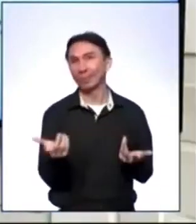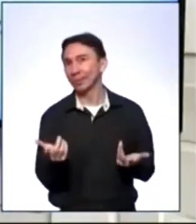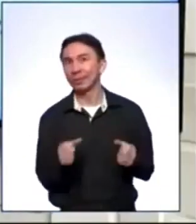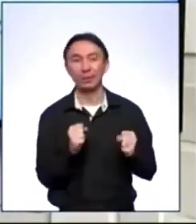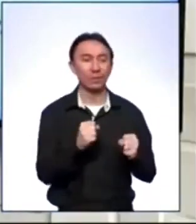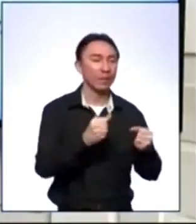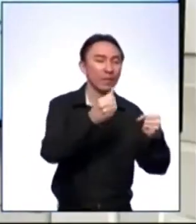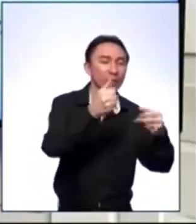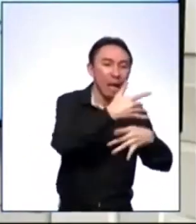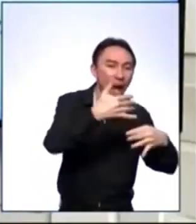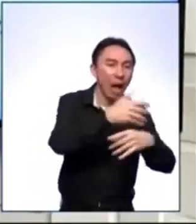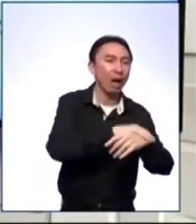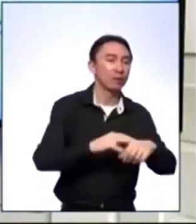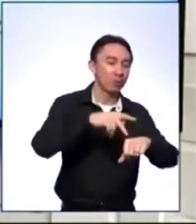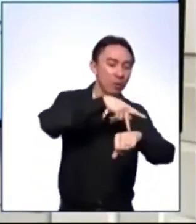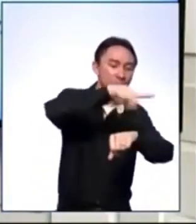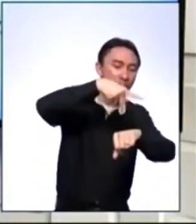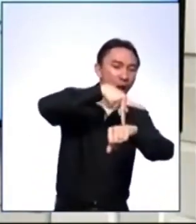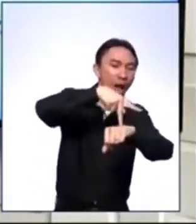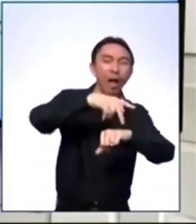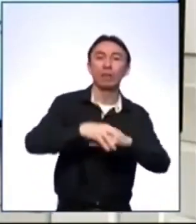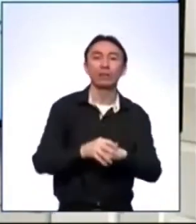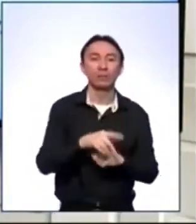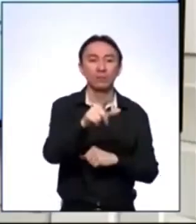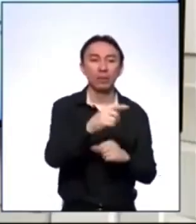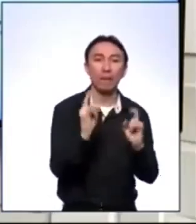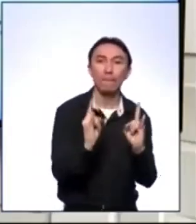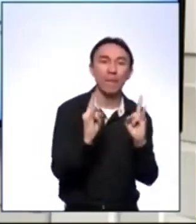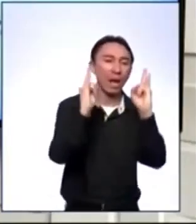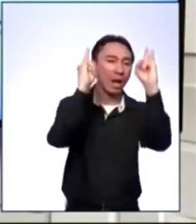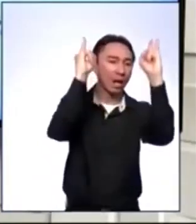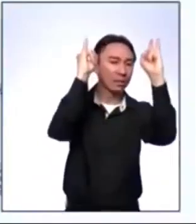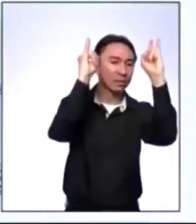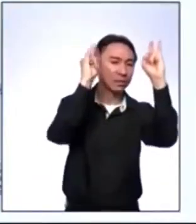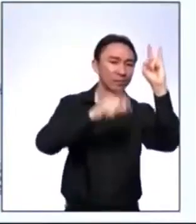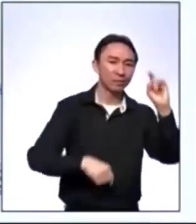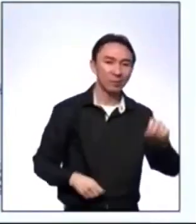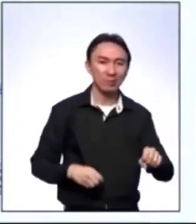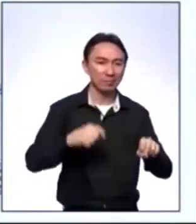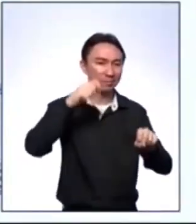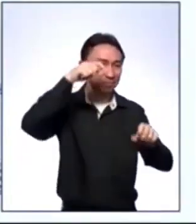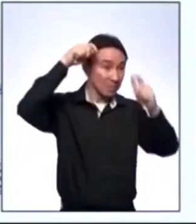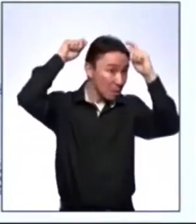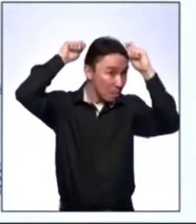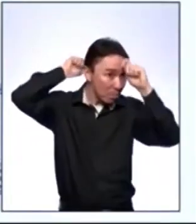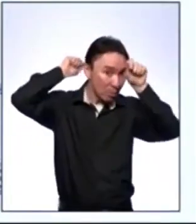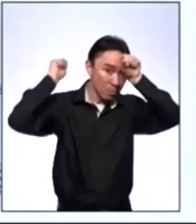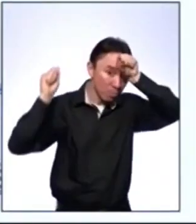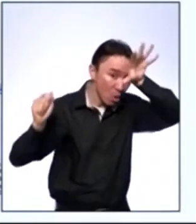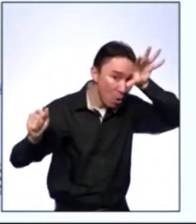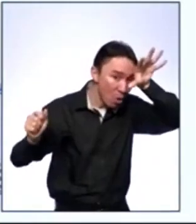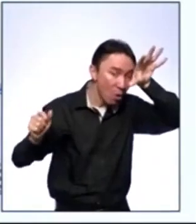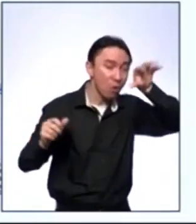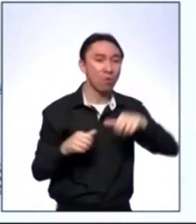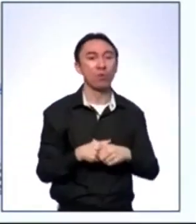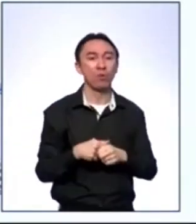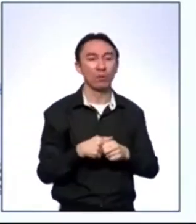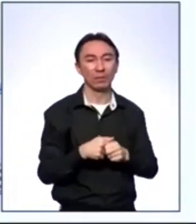Cidades, praças, prédios, sítios arqueológicos. Olha na tela lá, ó. Sítios